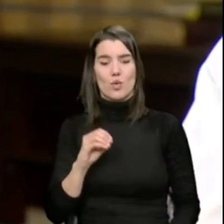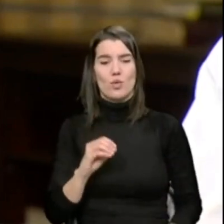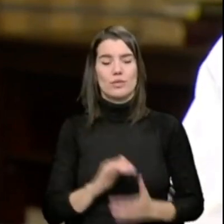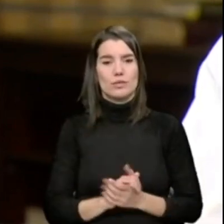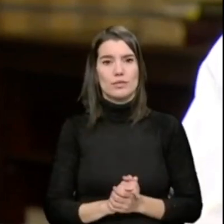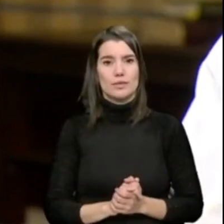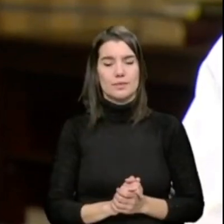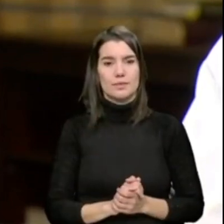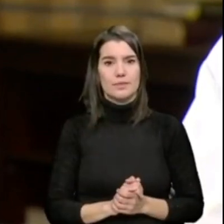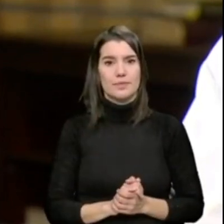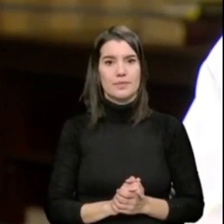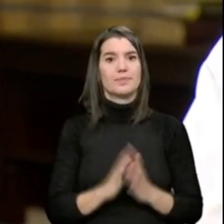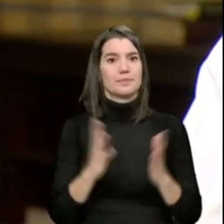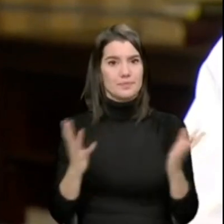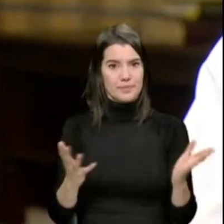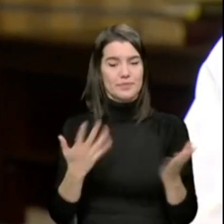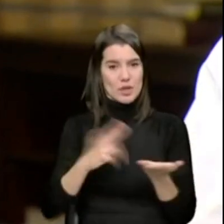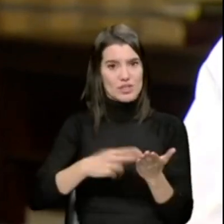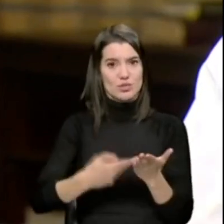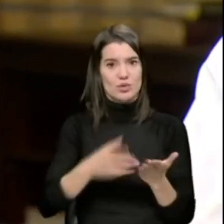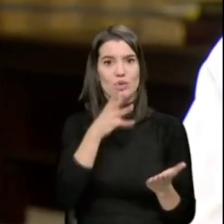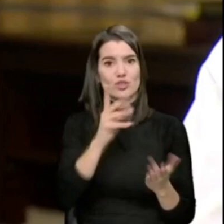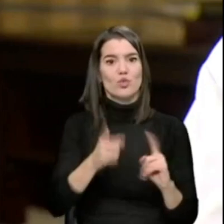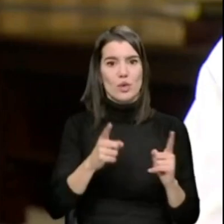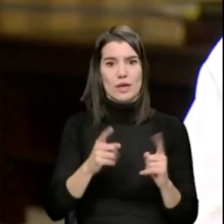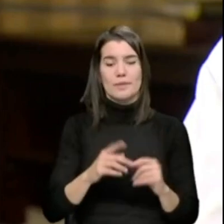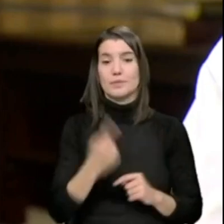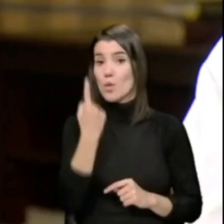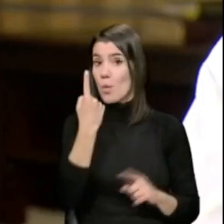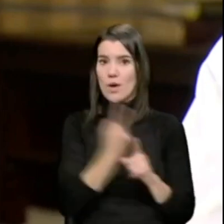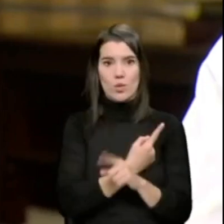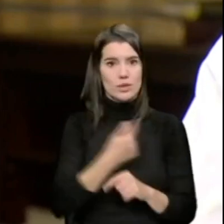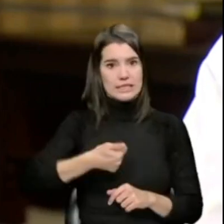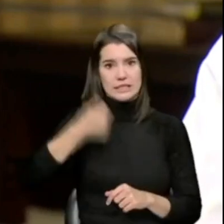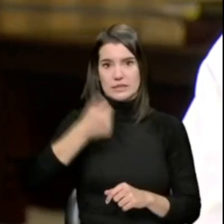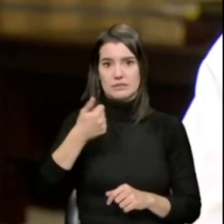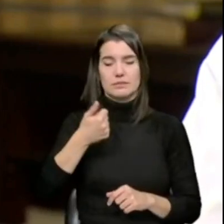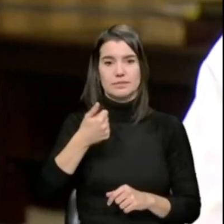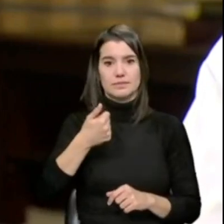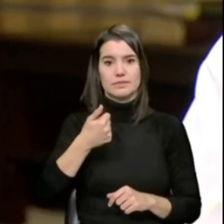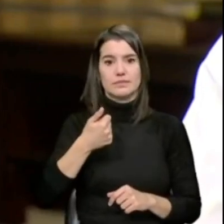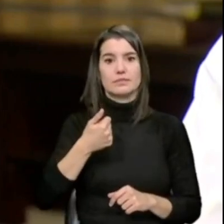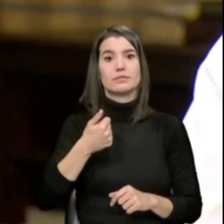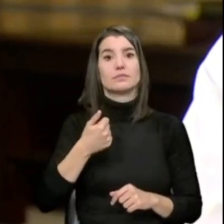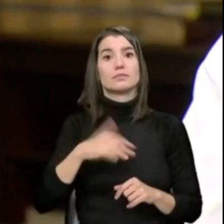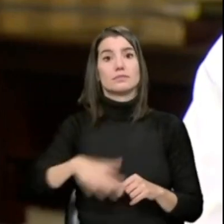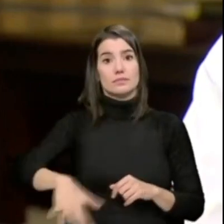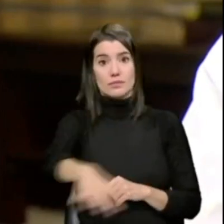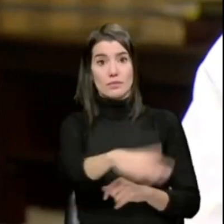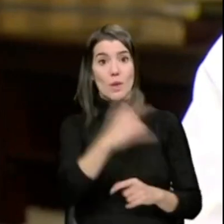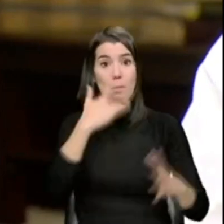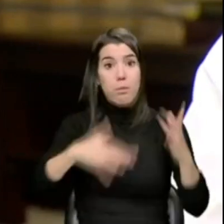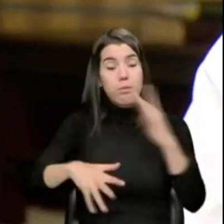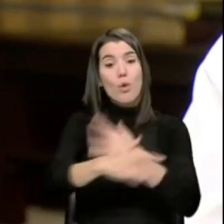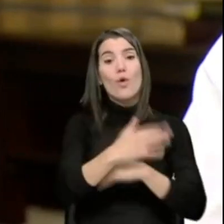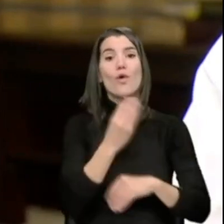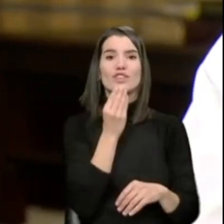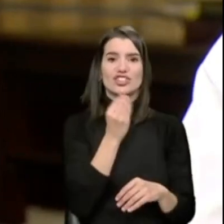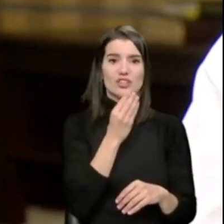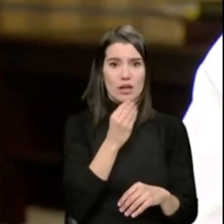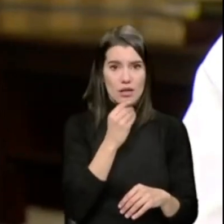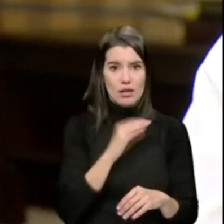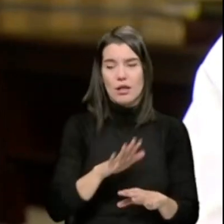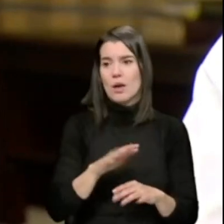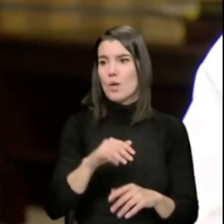Israel, veimru amém. Ou seja, uma coisa acima de tudo, que para Israel, para o povo judeu e para todo o